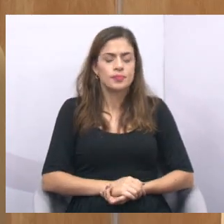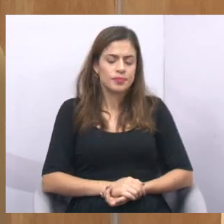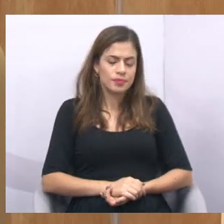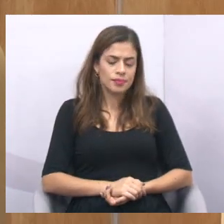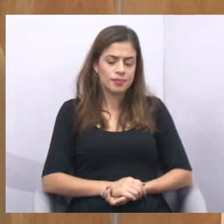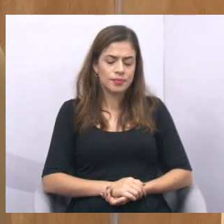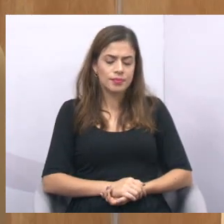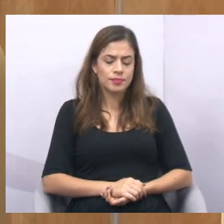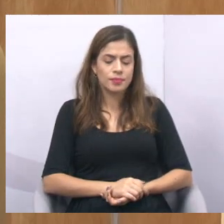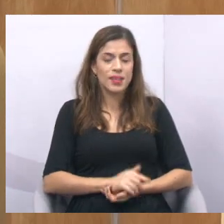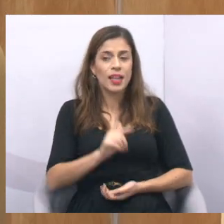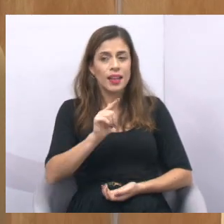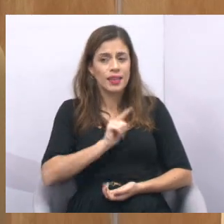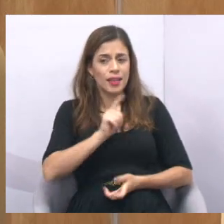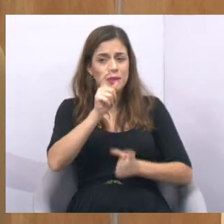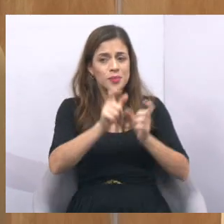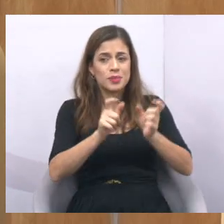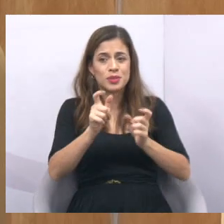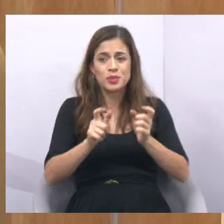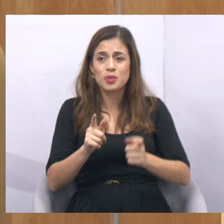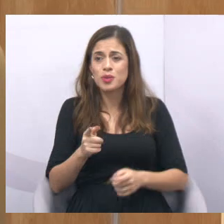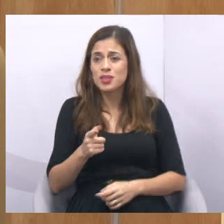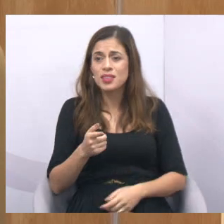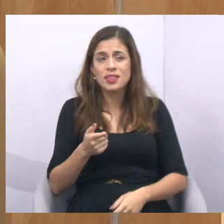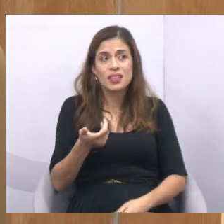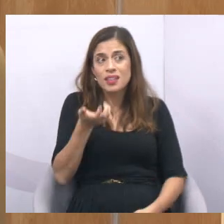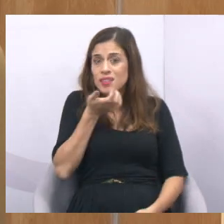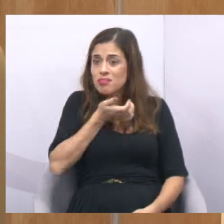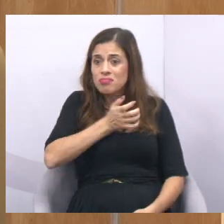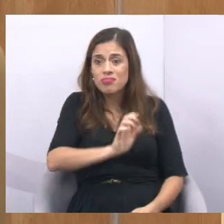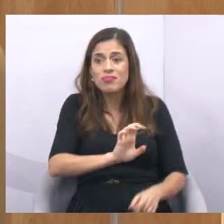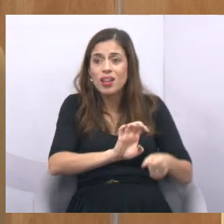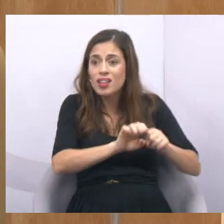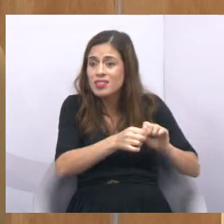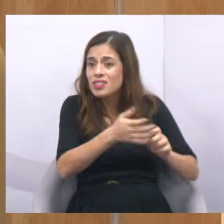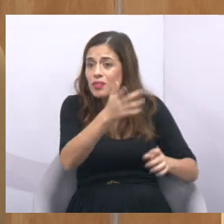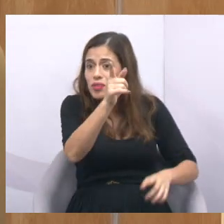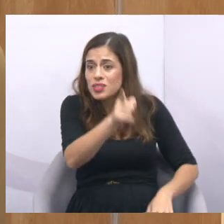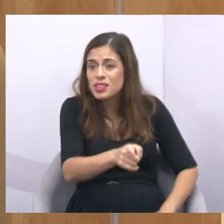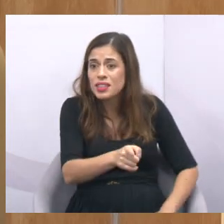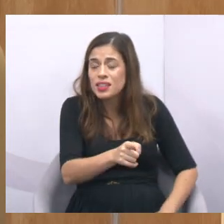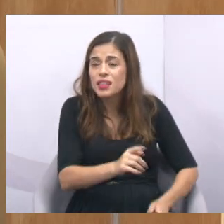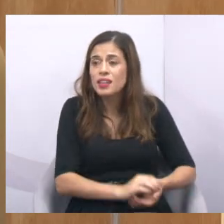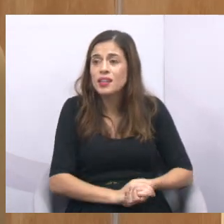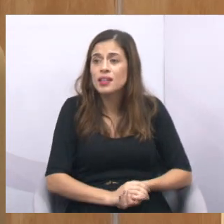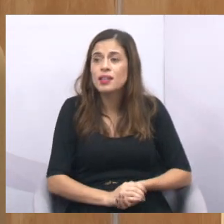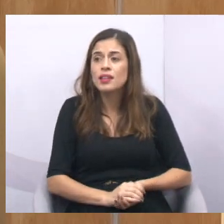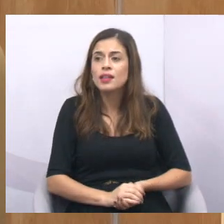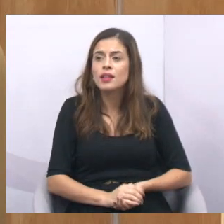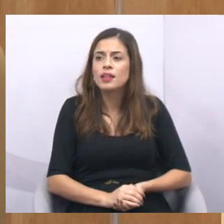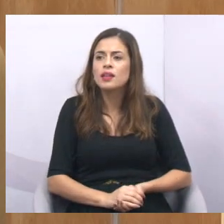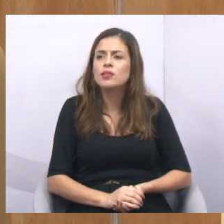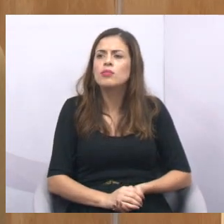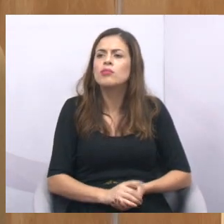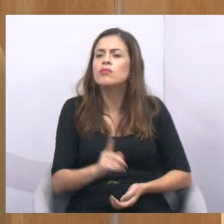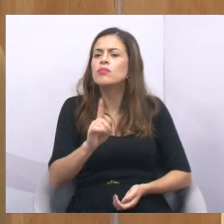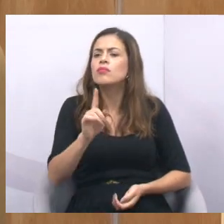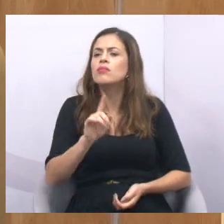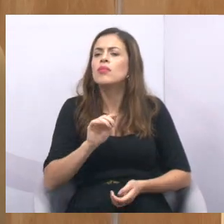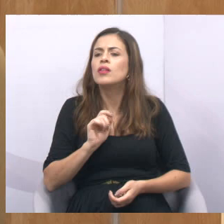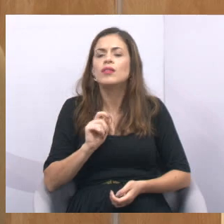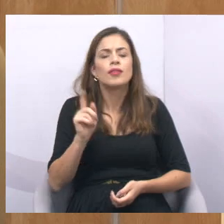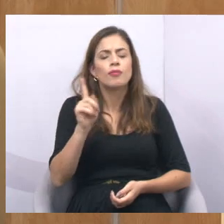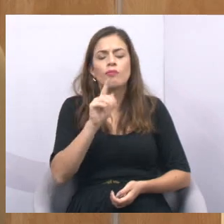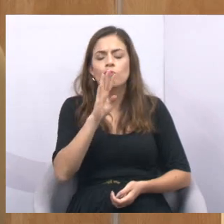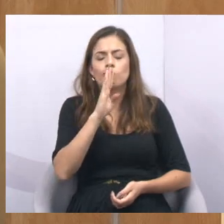eu falei, olha, tem gente que não queria que eu contratasse você, porque você aí tá. Ele falou assim, quem é? Eu falei, não